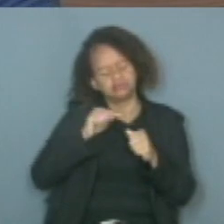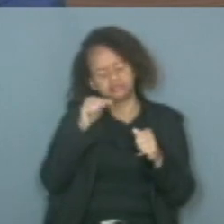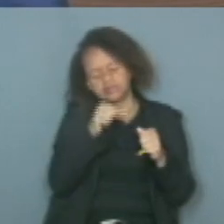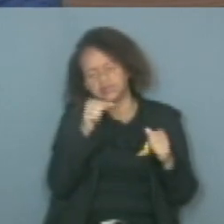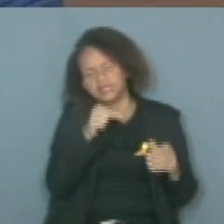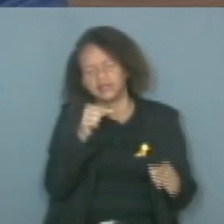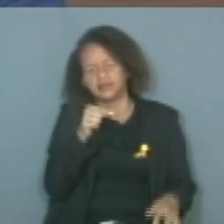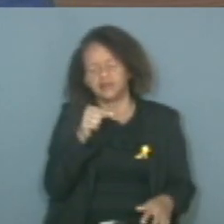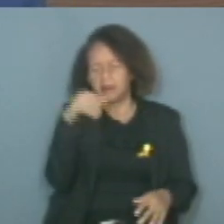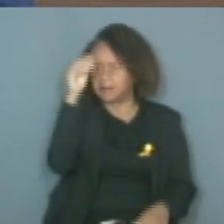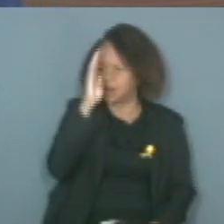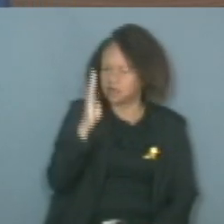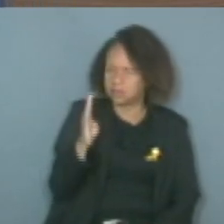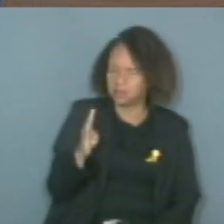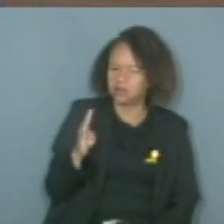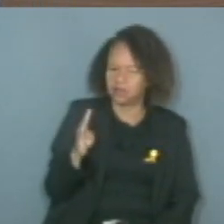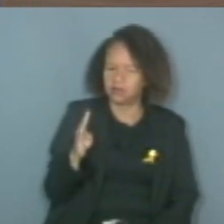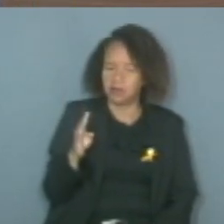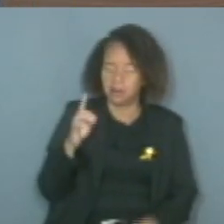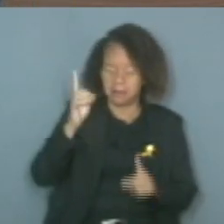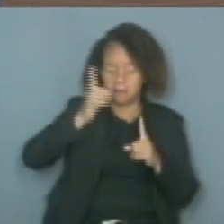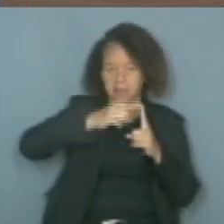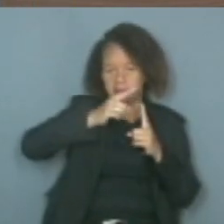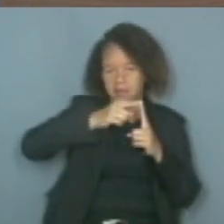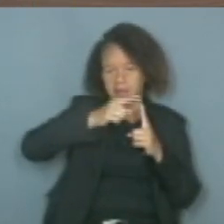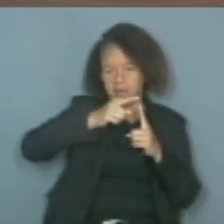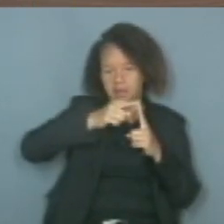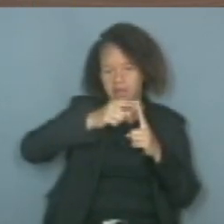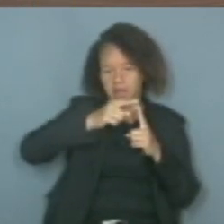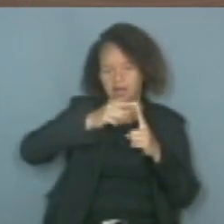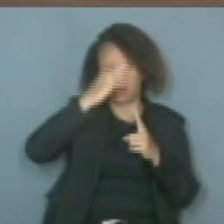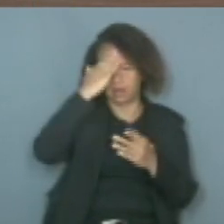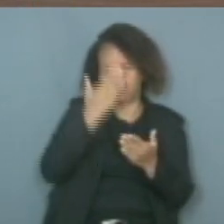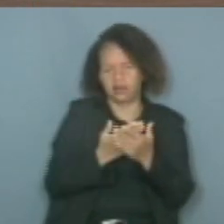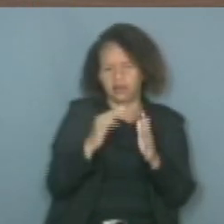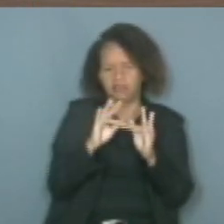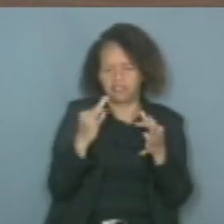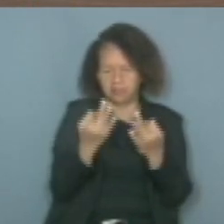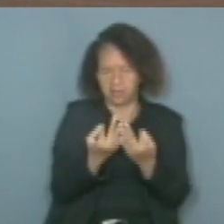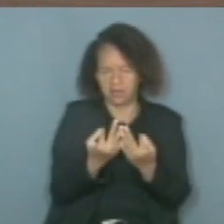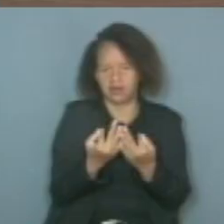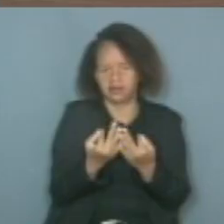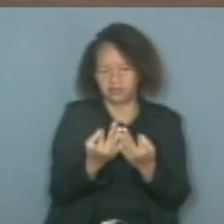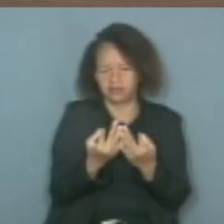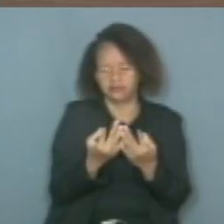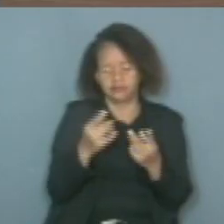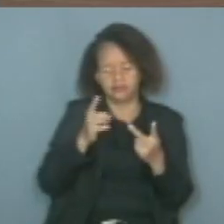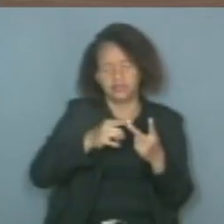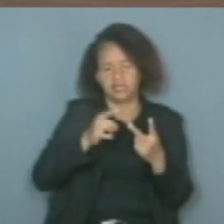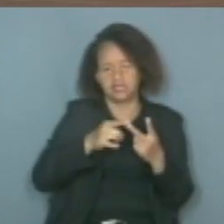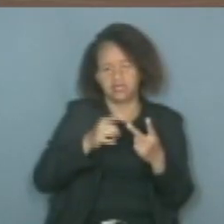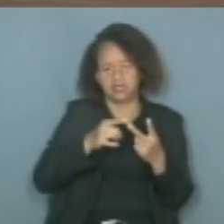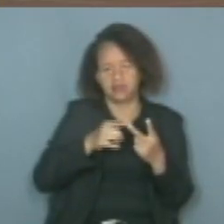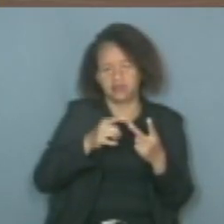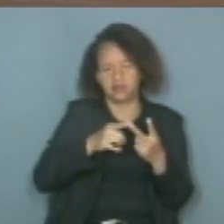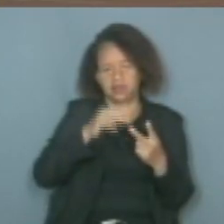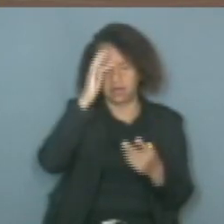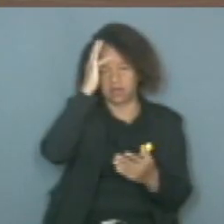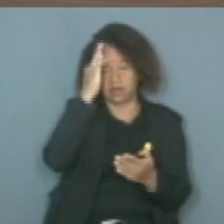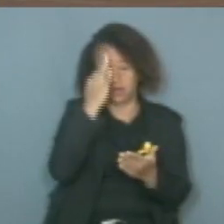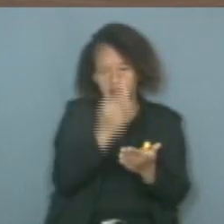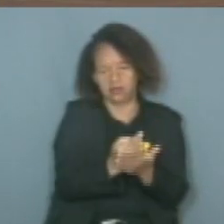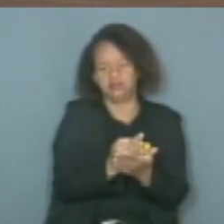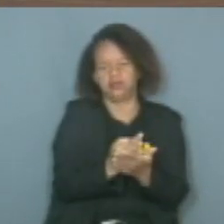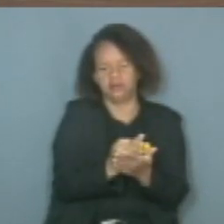que os brasileiros, em primeiro lugar, acreditam na família, em segundo lugar, acreditam